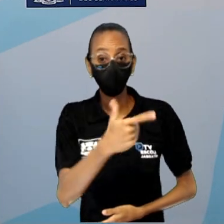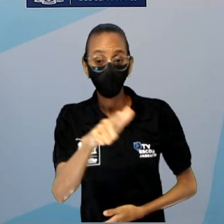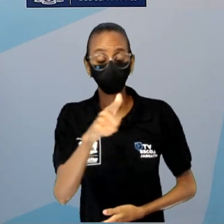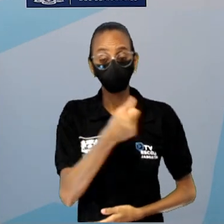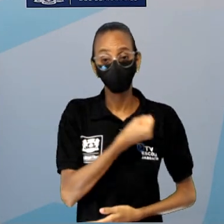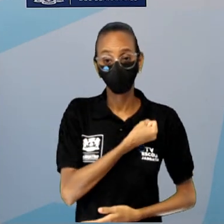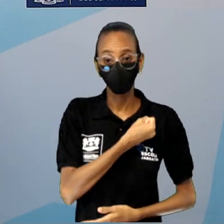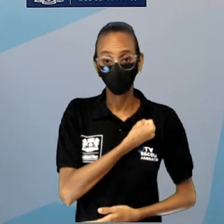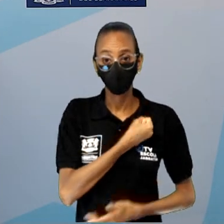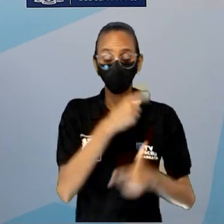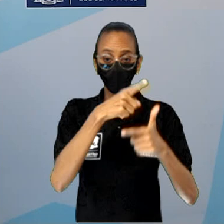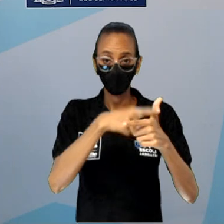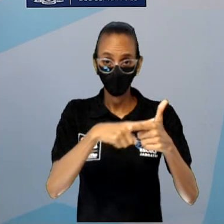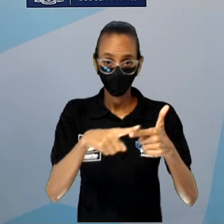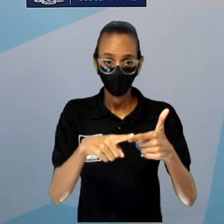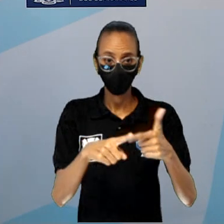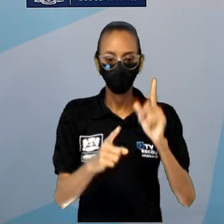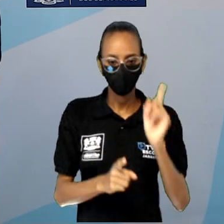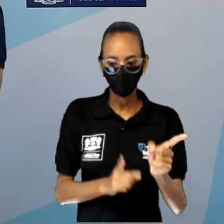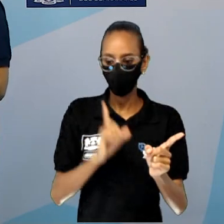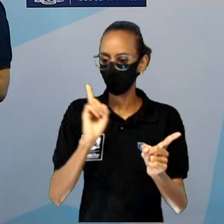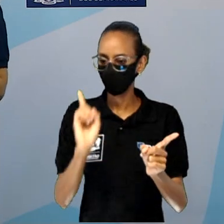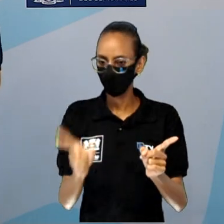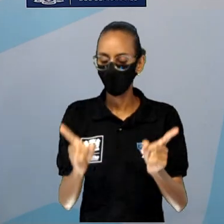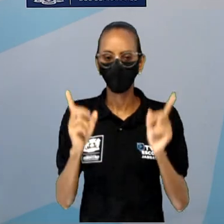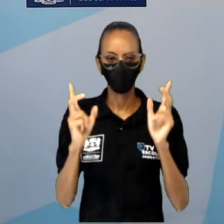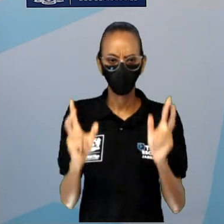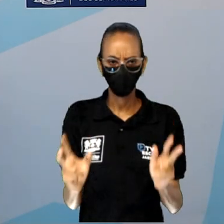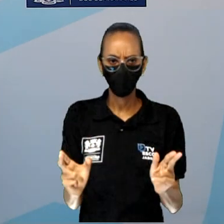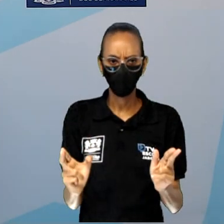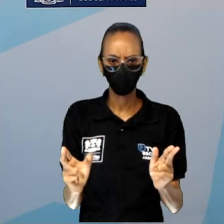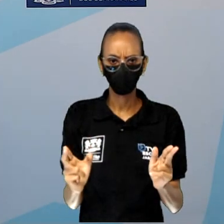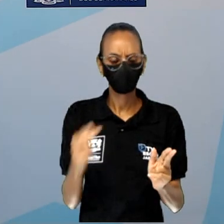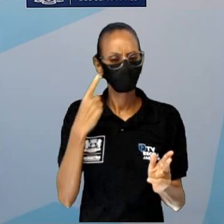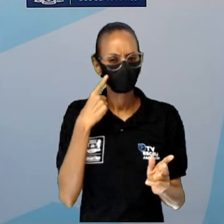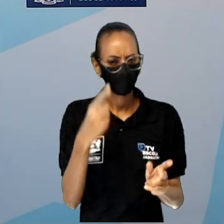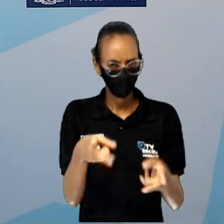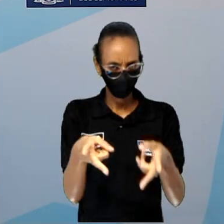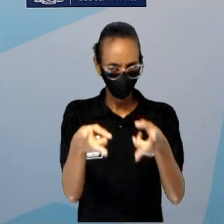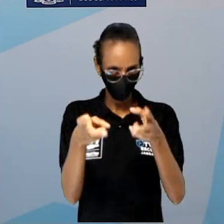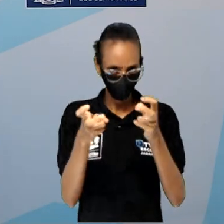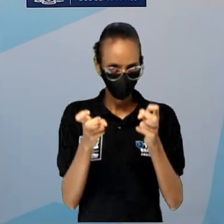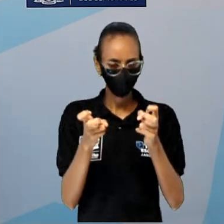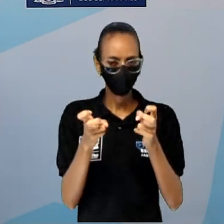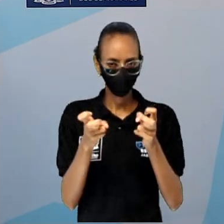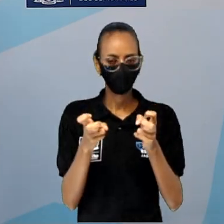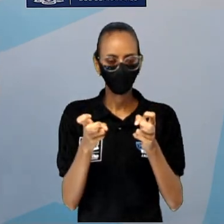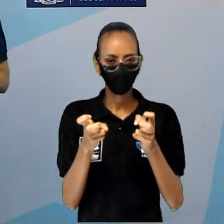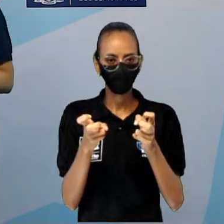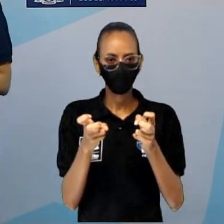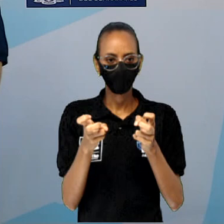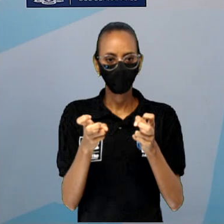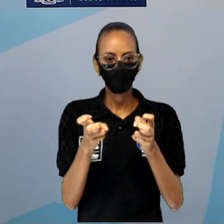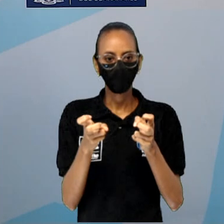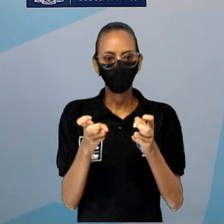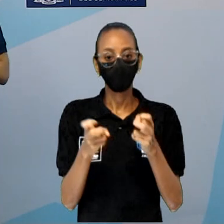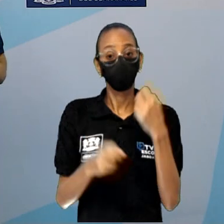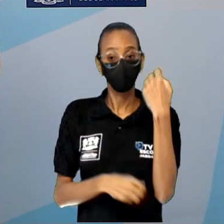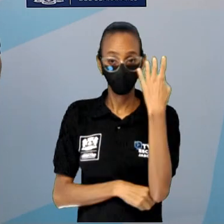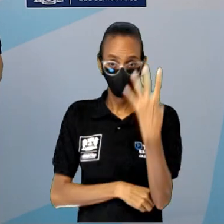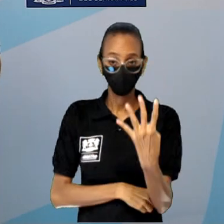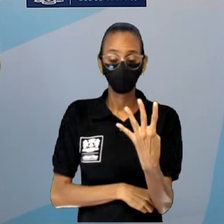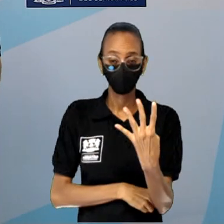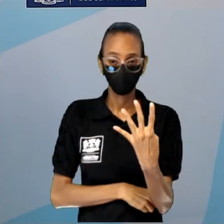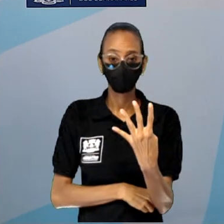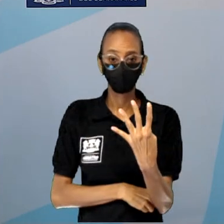número que divide os dois ao mesmo tempo. Então, qual é outro número além do 1 que divide o 12 e divide o 20? É o número